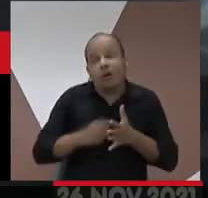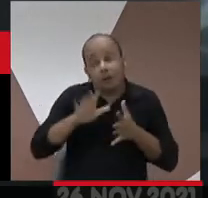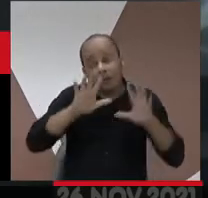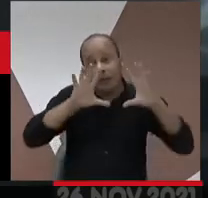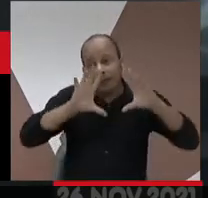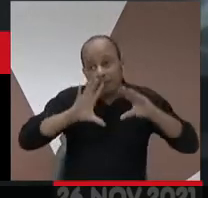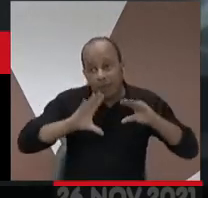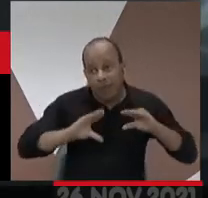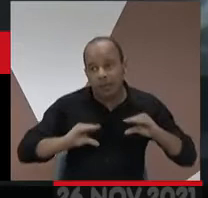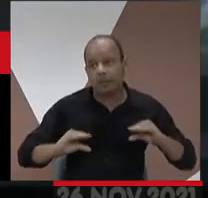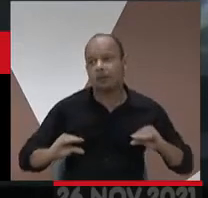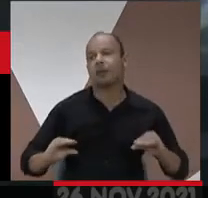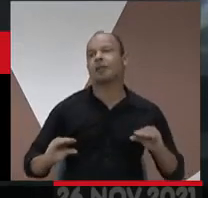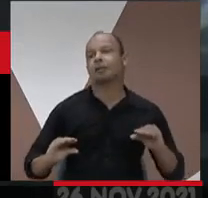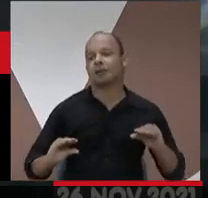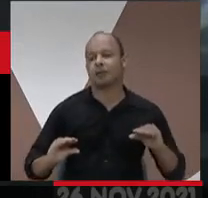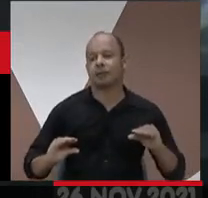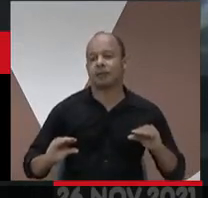garantir